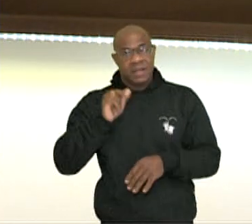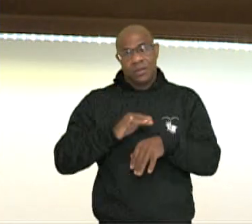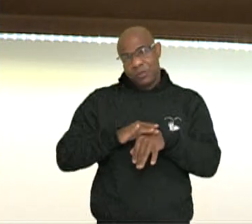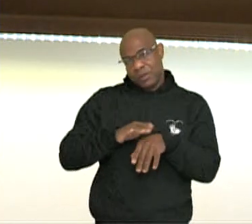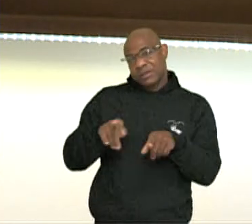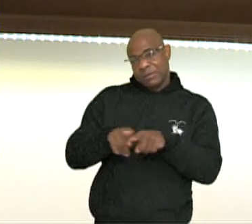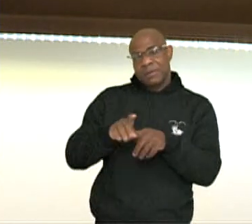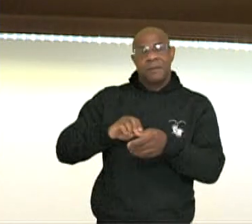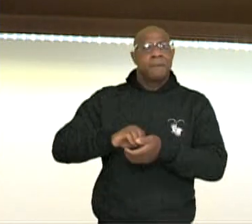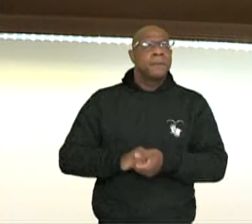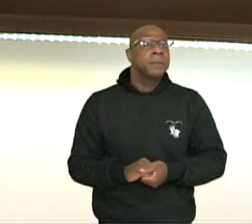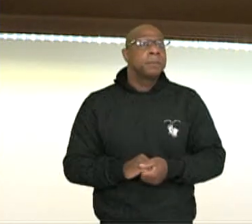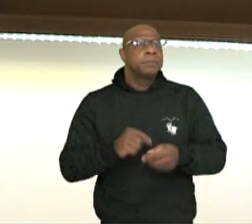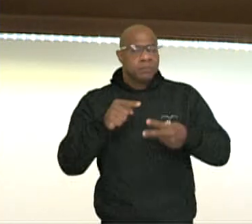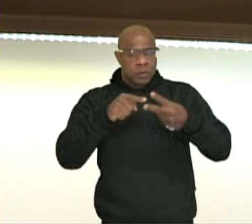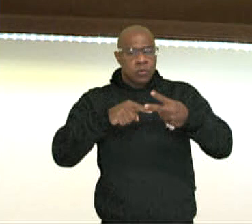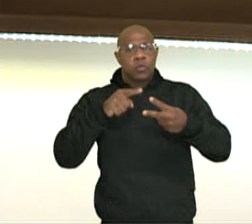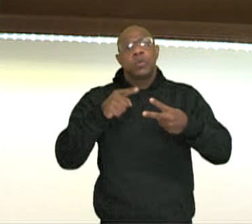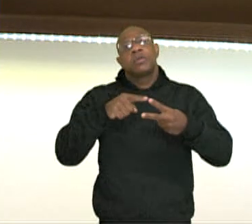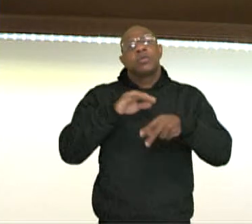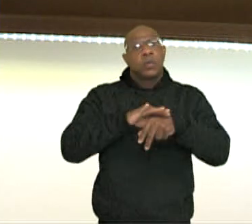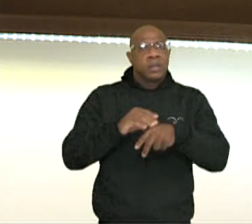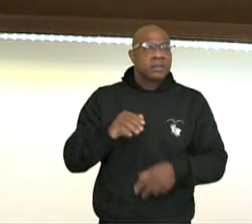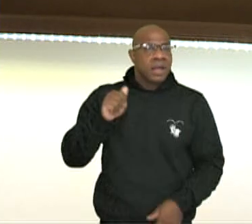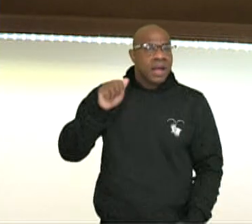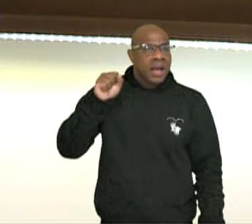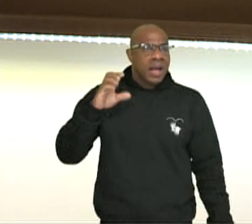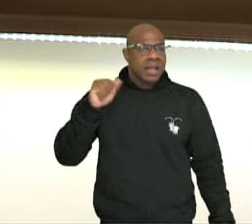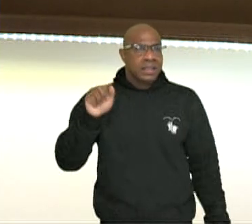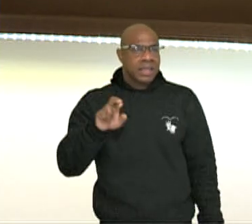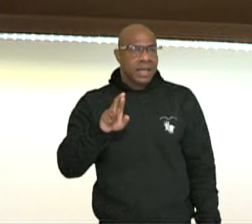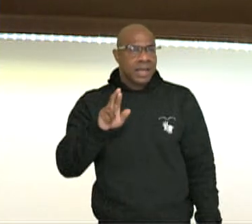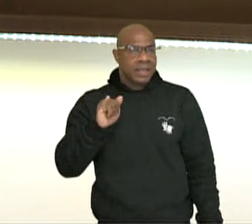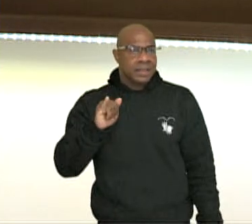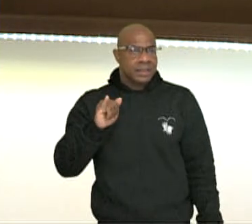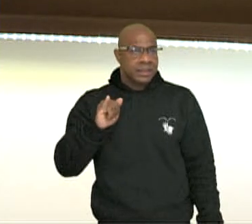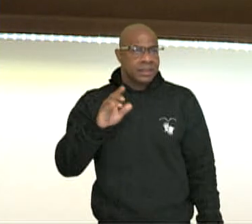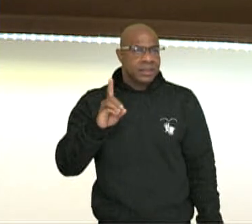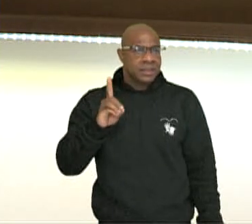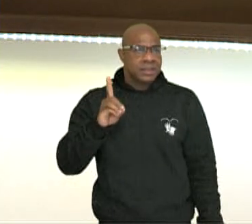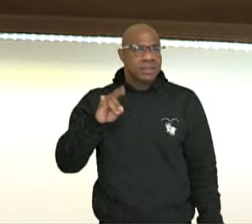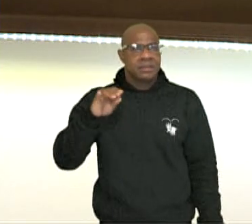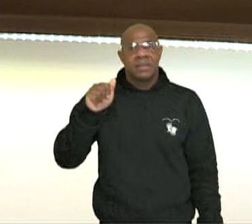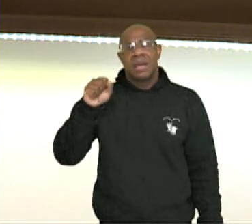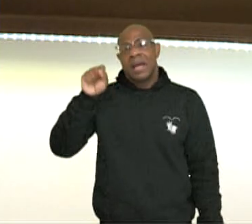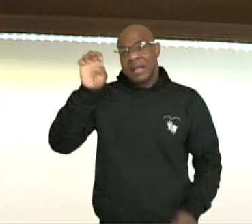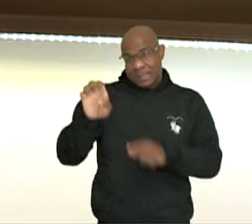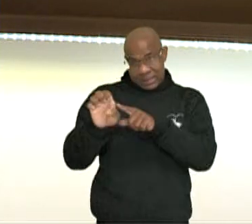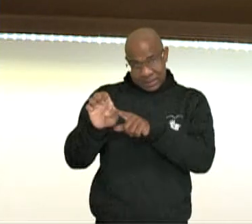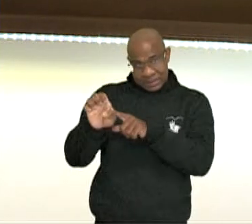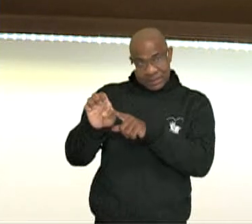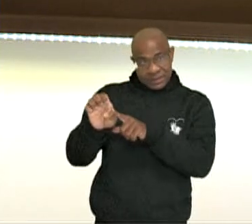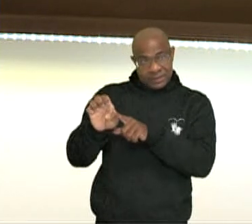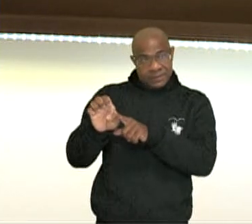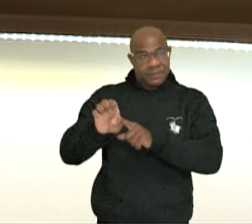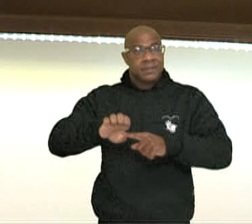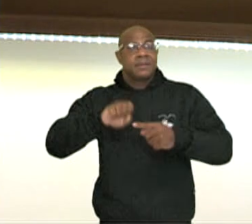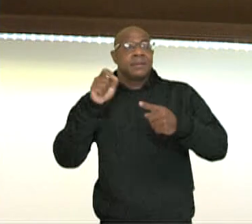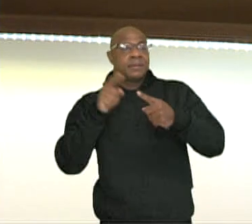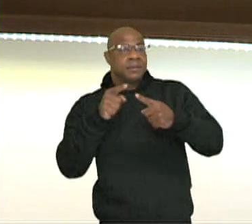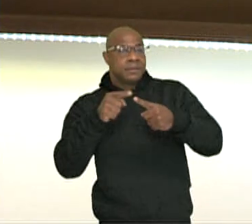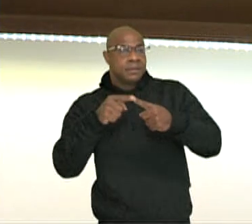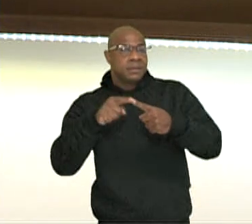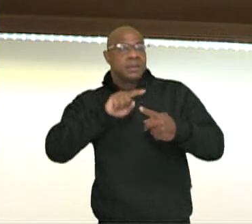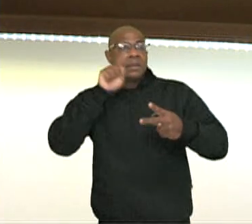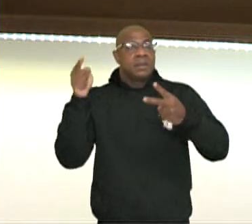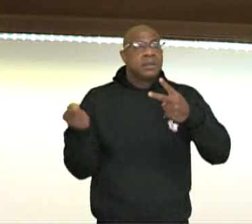então de duas doenças, vamos conhecer um pouquinho mais delas? Doenças provocadas hoje, vamos falar dessas doenças que são provocadas